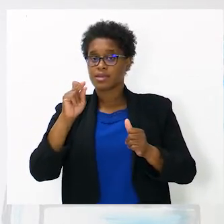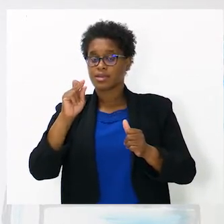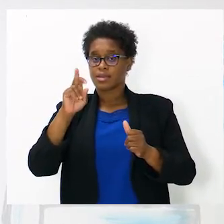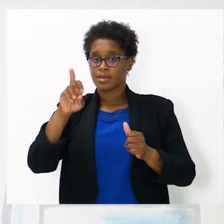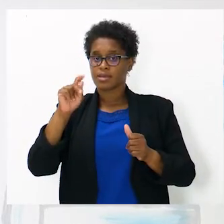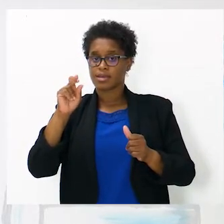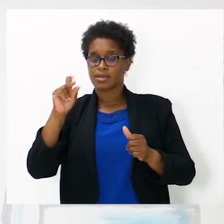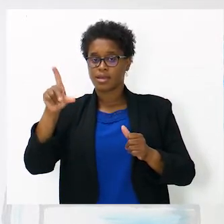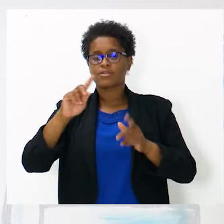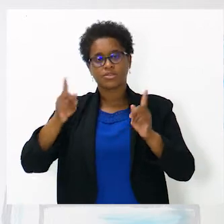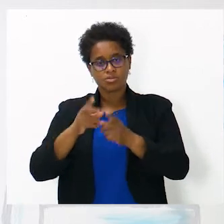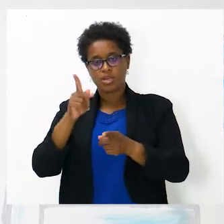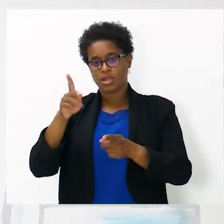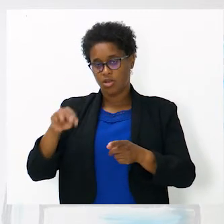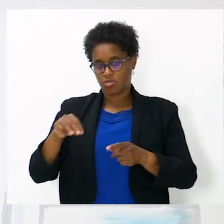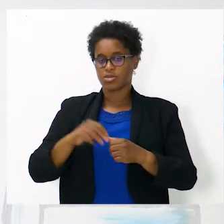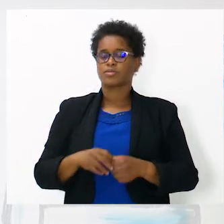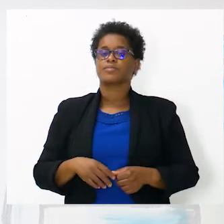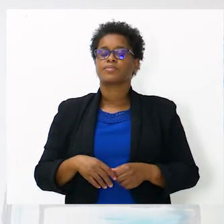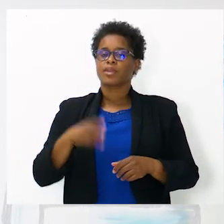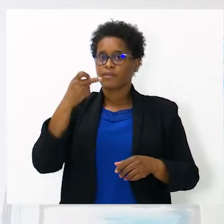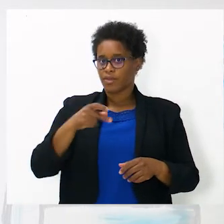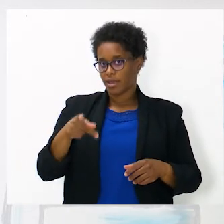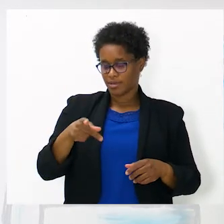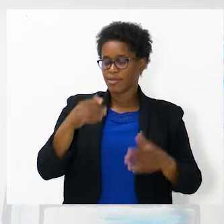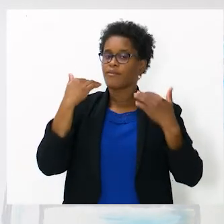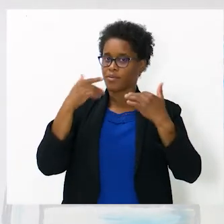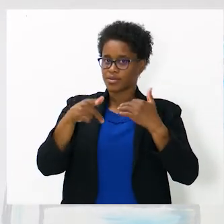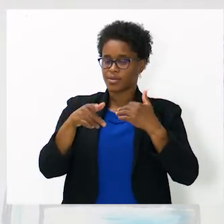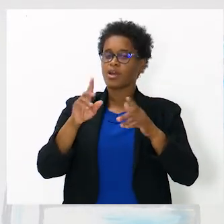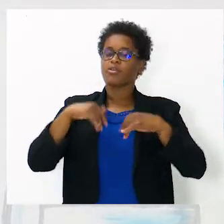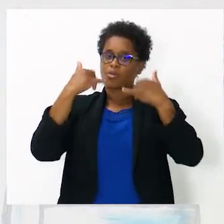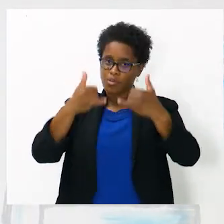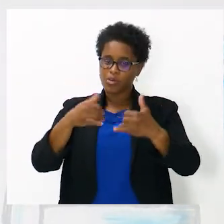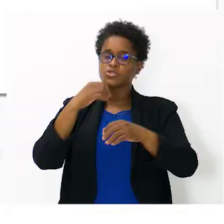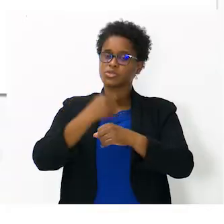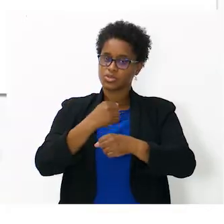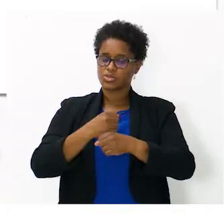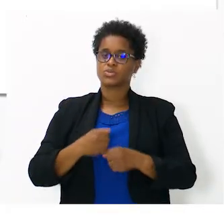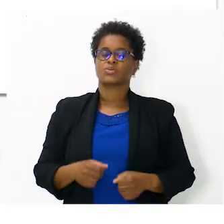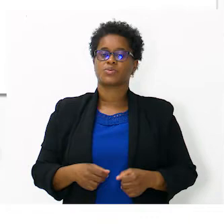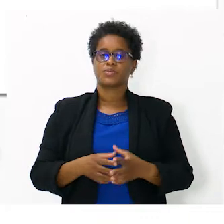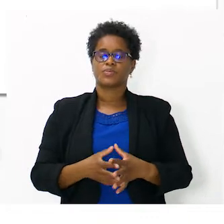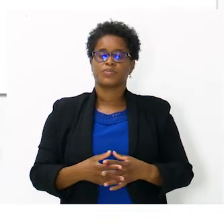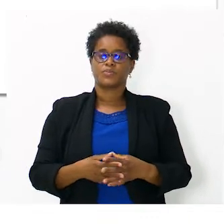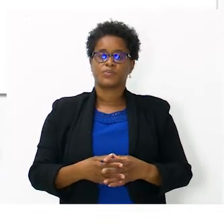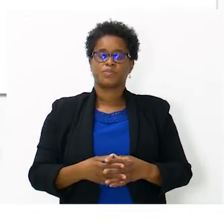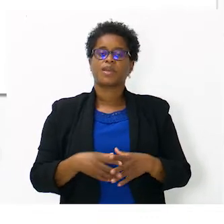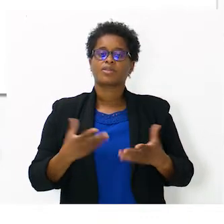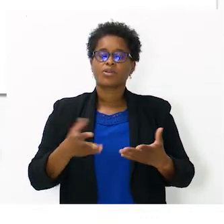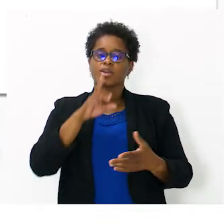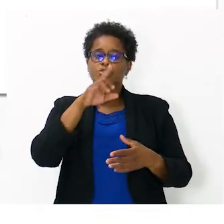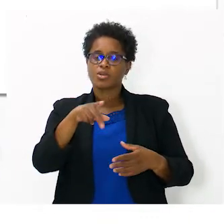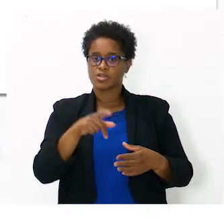real, reduzimos a quilômetro. Fica essa dica. Vamos para o próximo exercício.